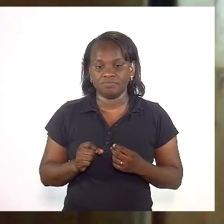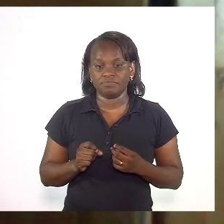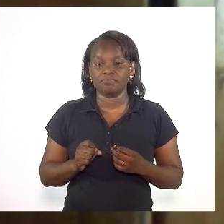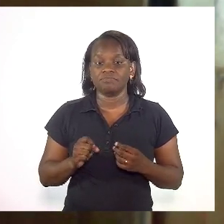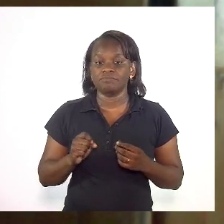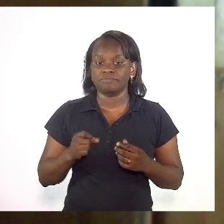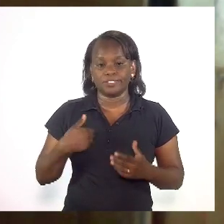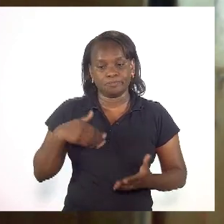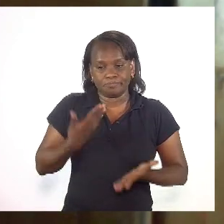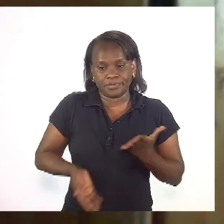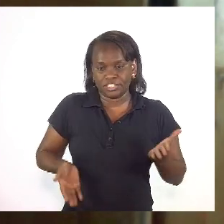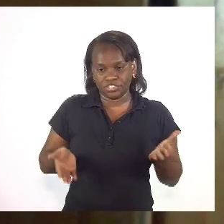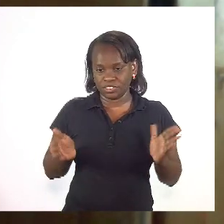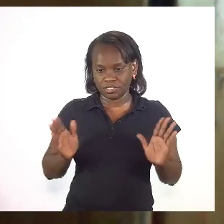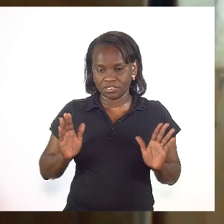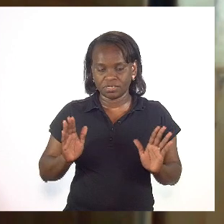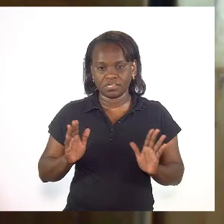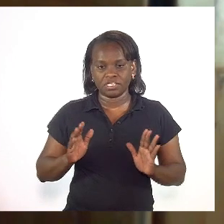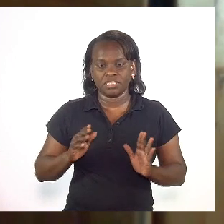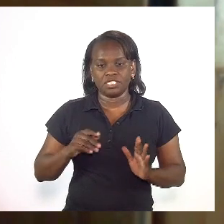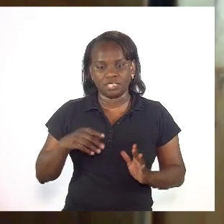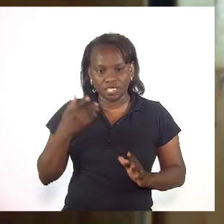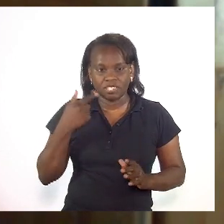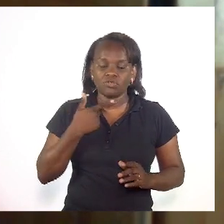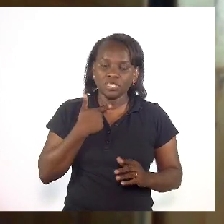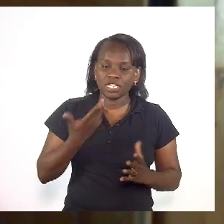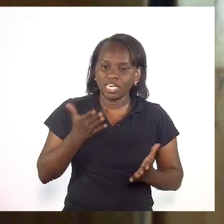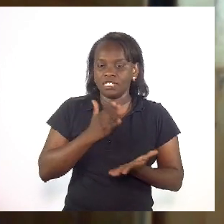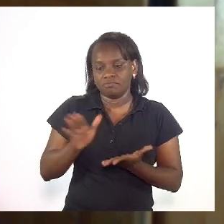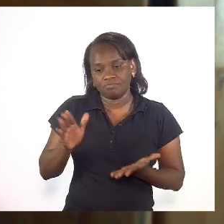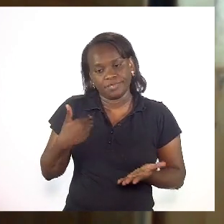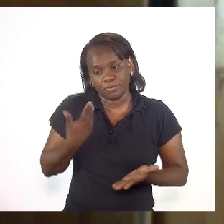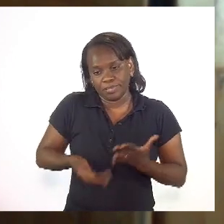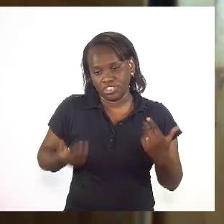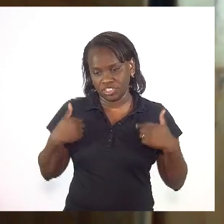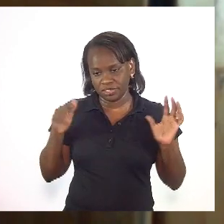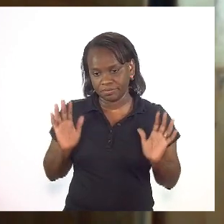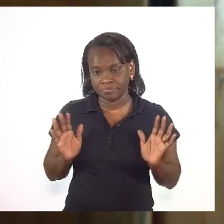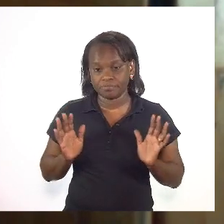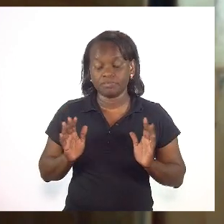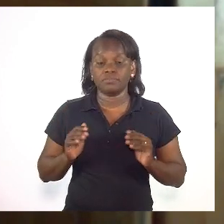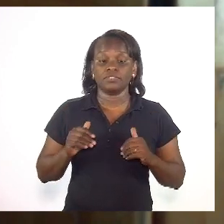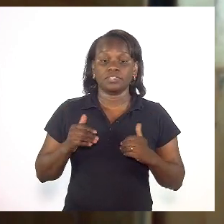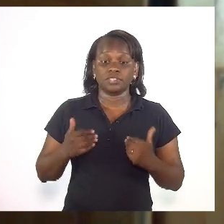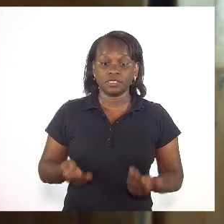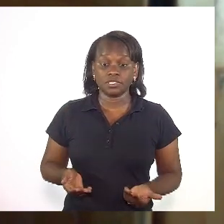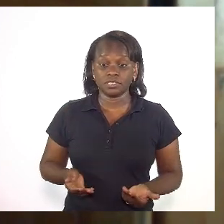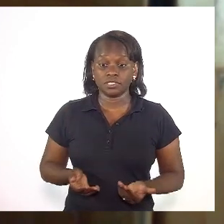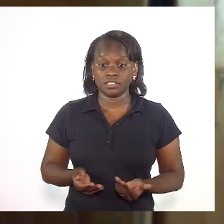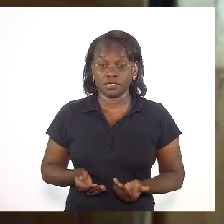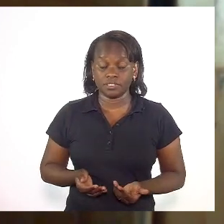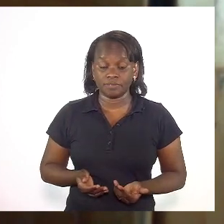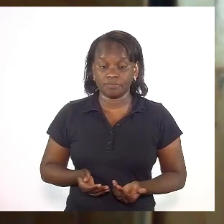fui derrotado nessas pretensões. E